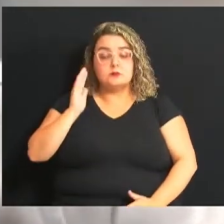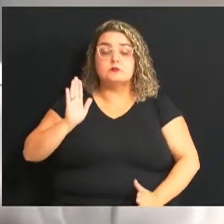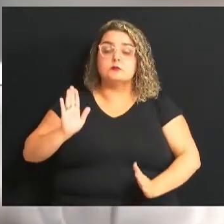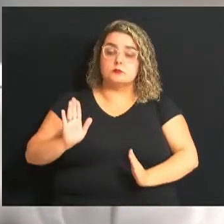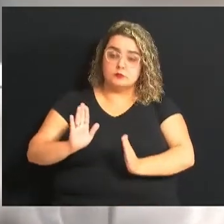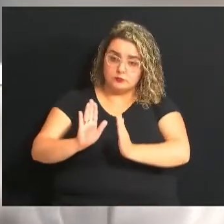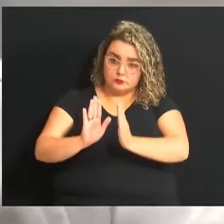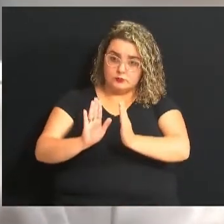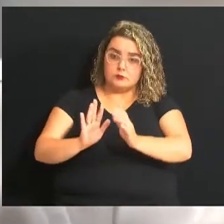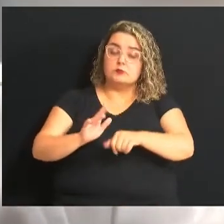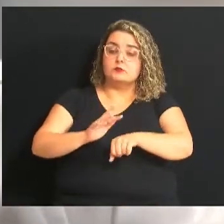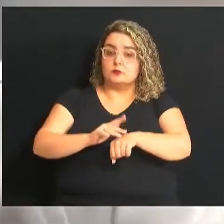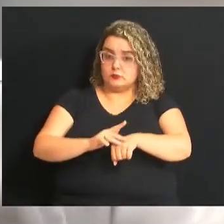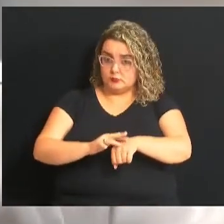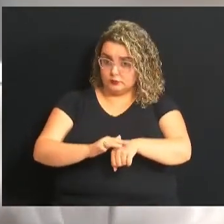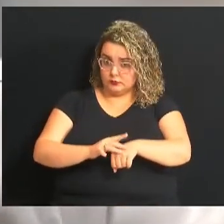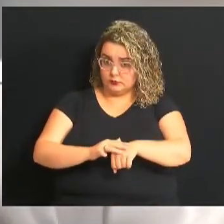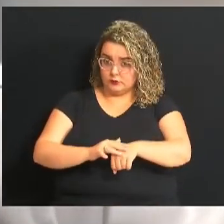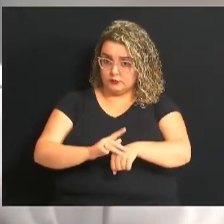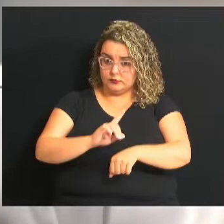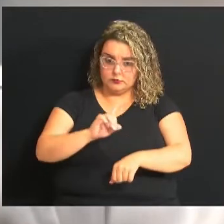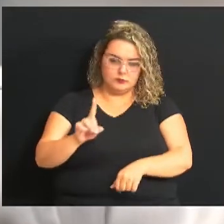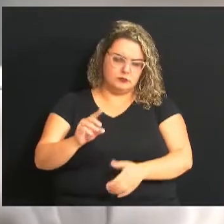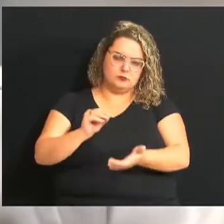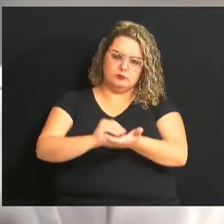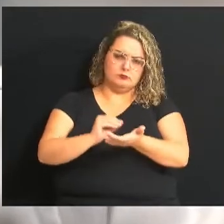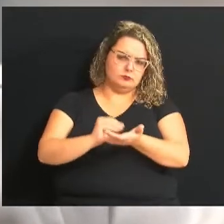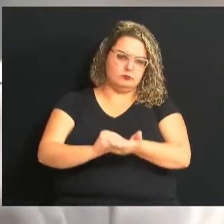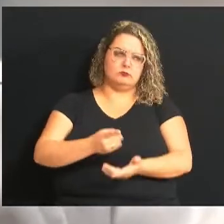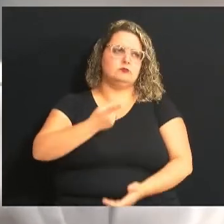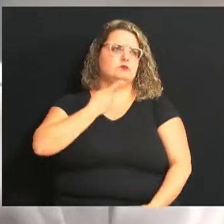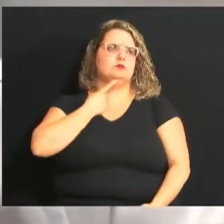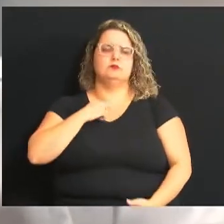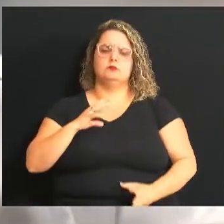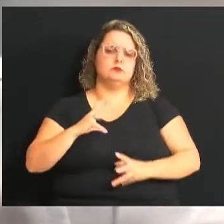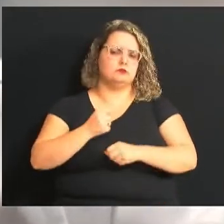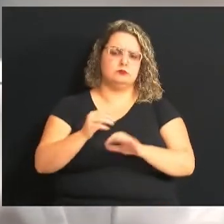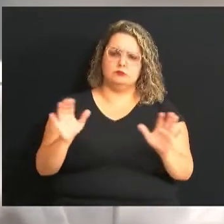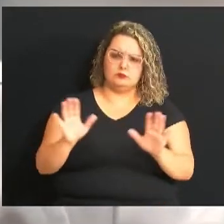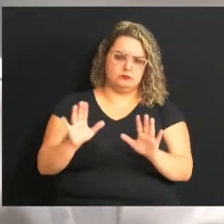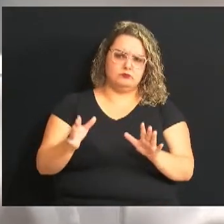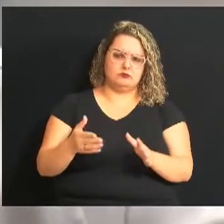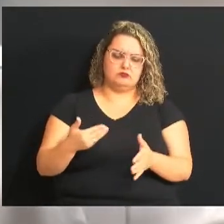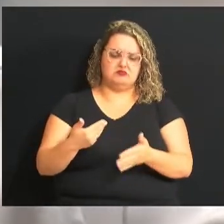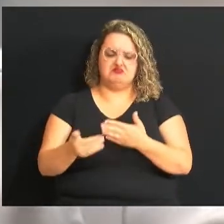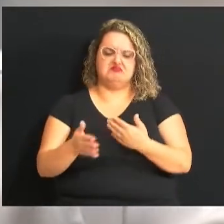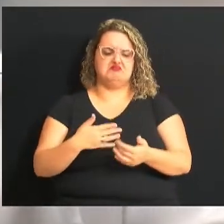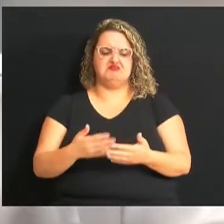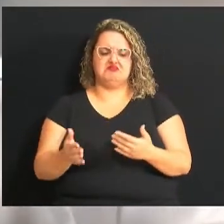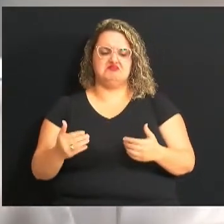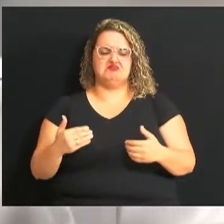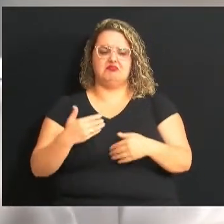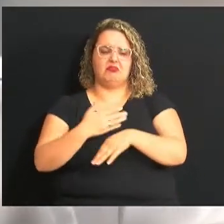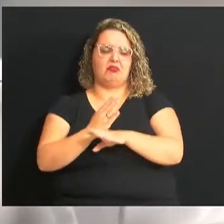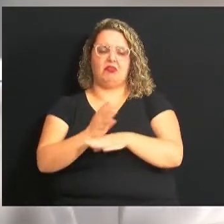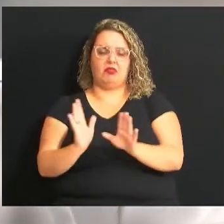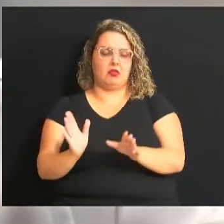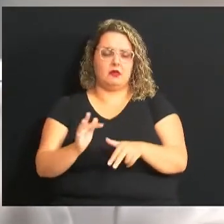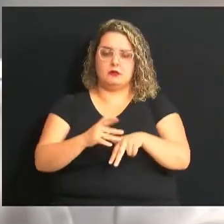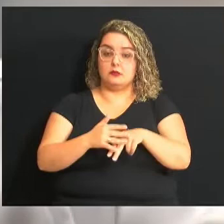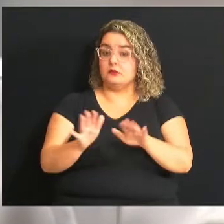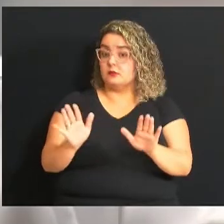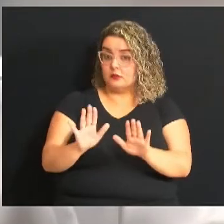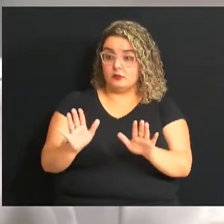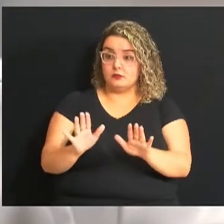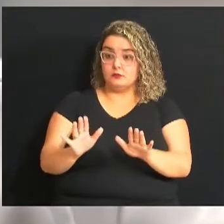uma doença. Não é falta de força de vontade, não é desleixo do paciente. É uma doença que não deixa